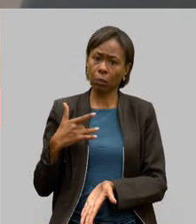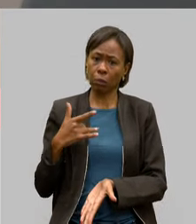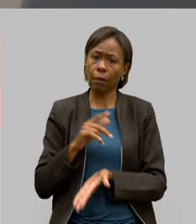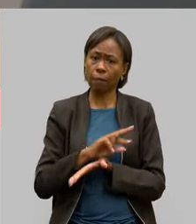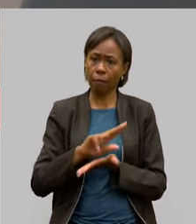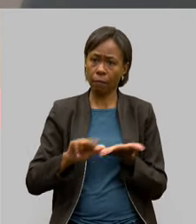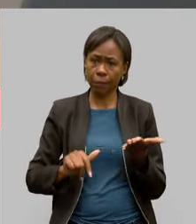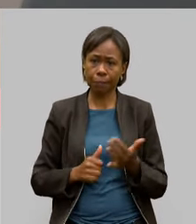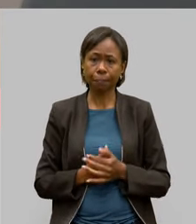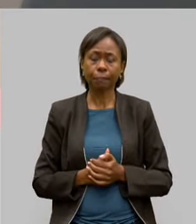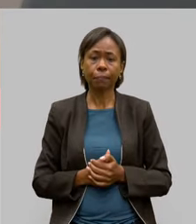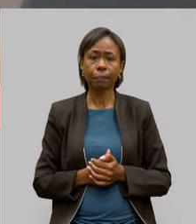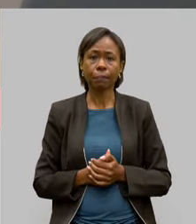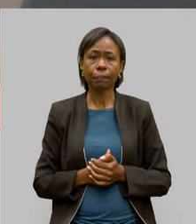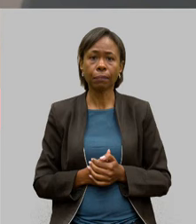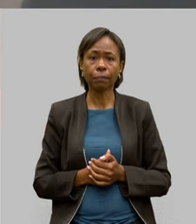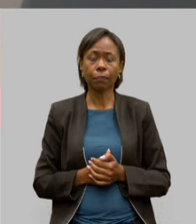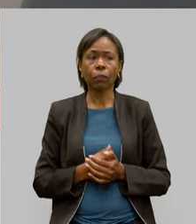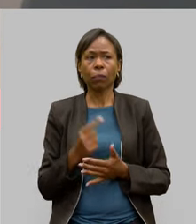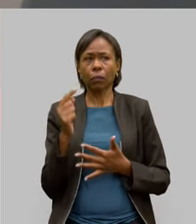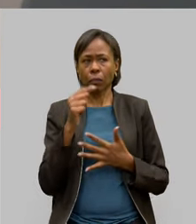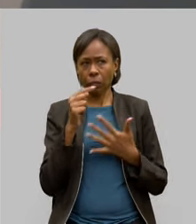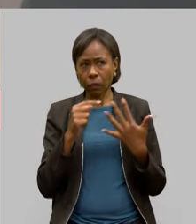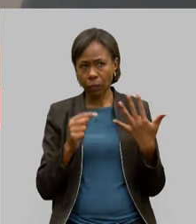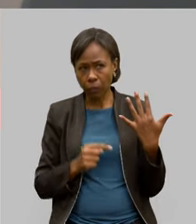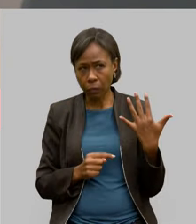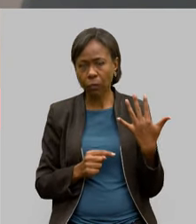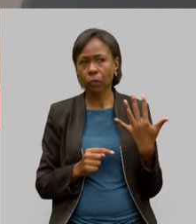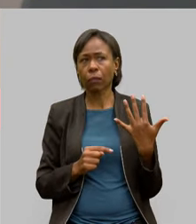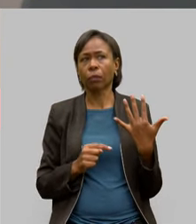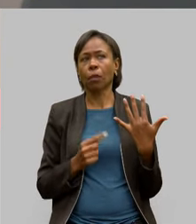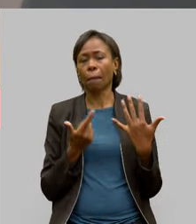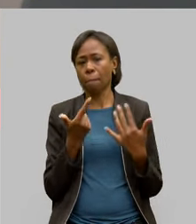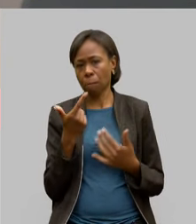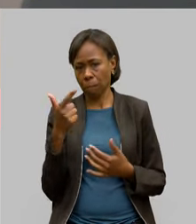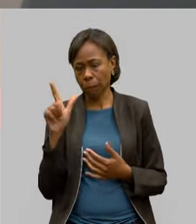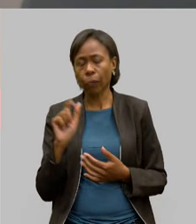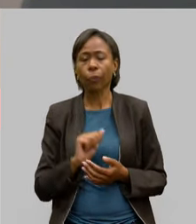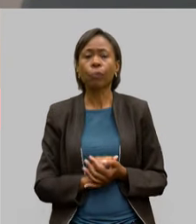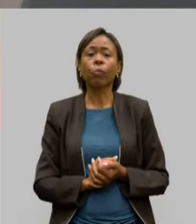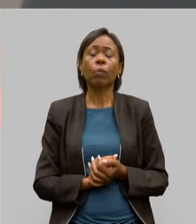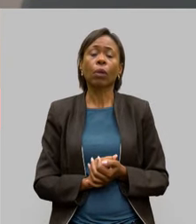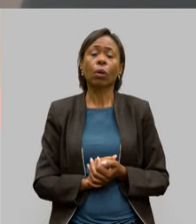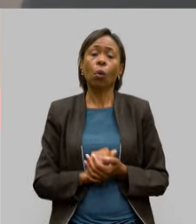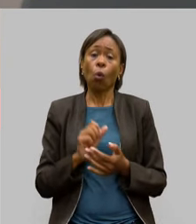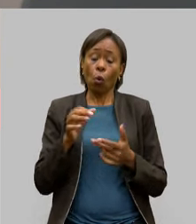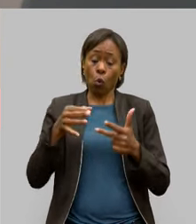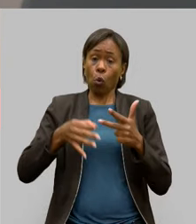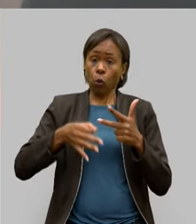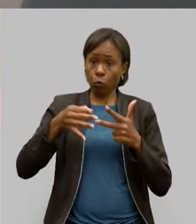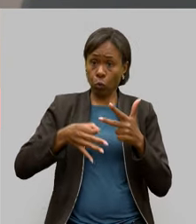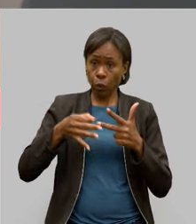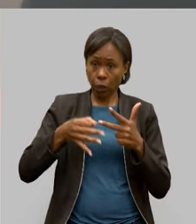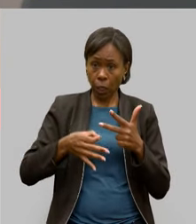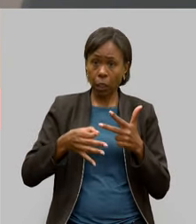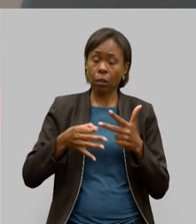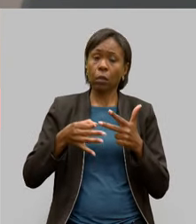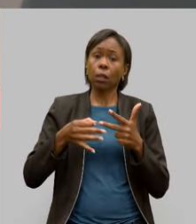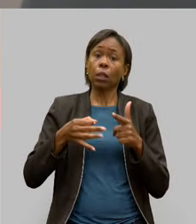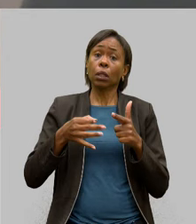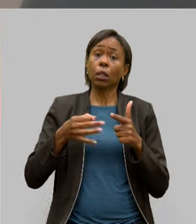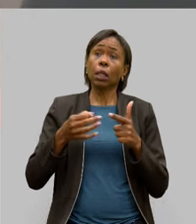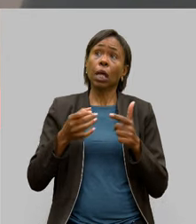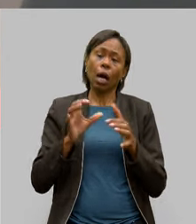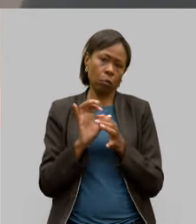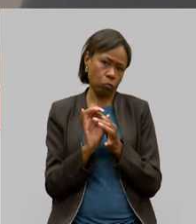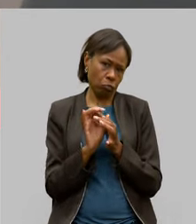eh para além desses pontos o O Poder Judiciário tem também concedido autorizações